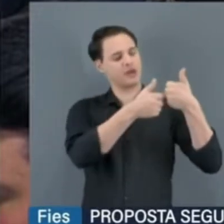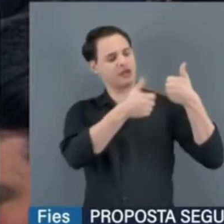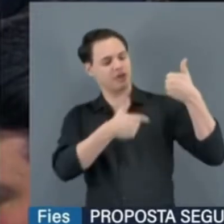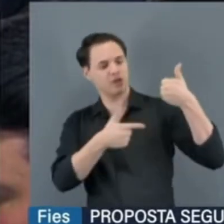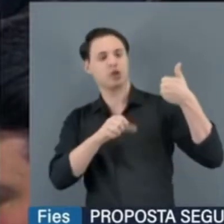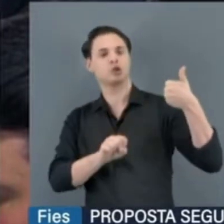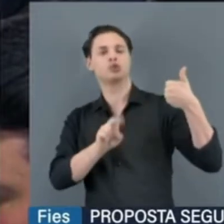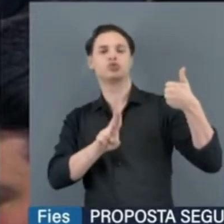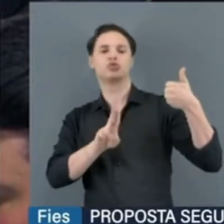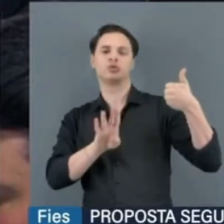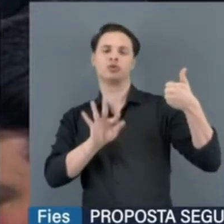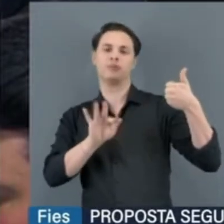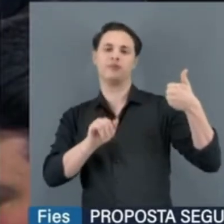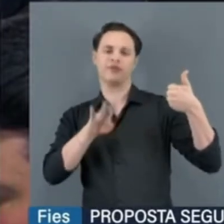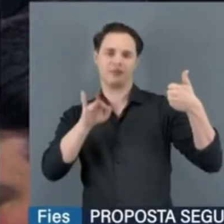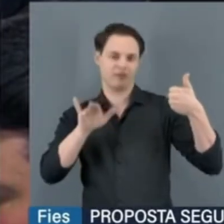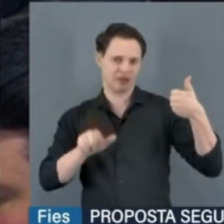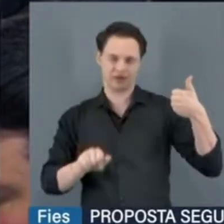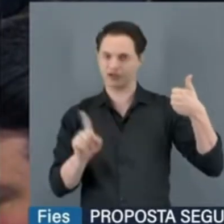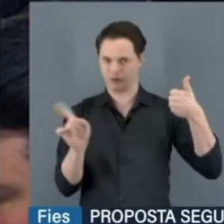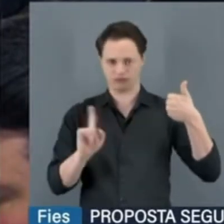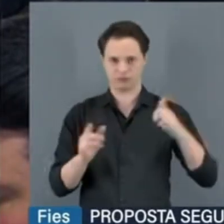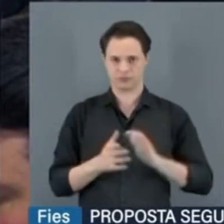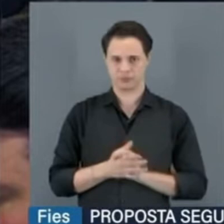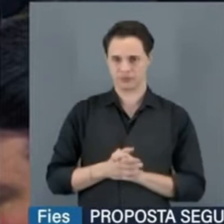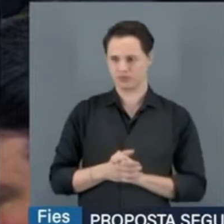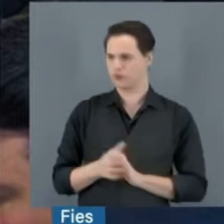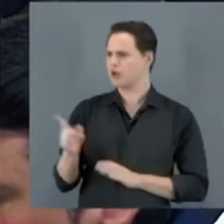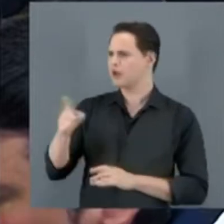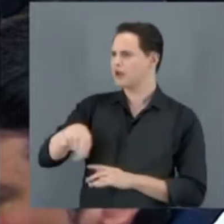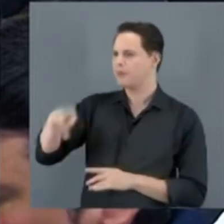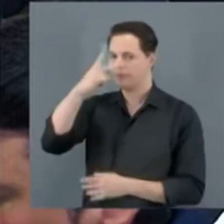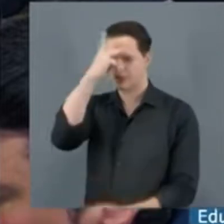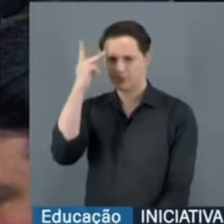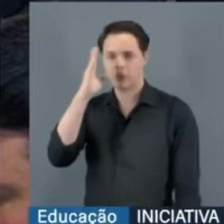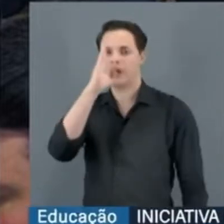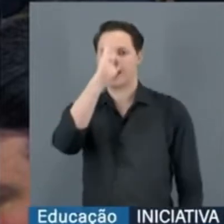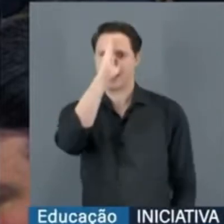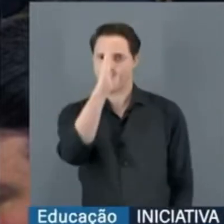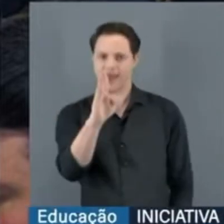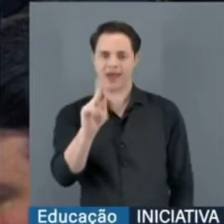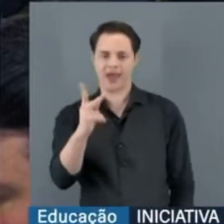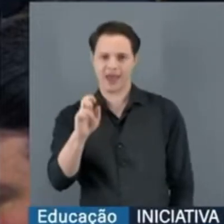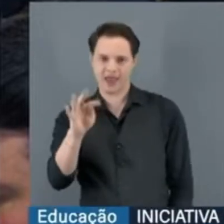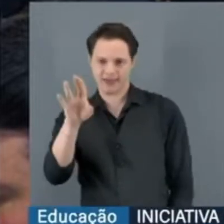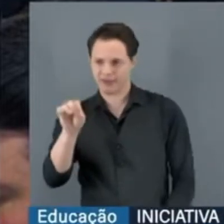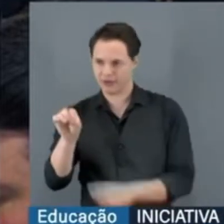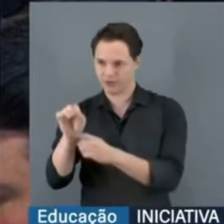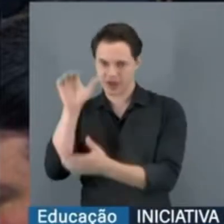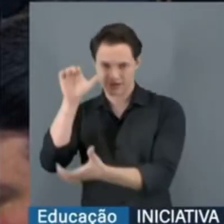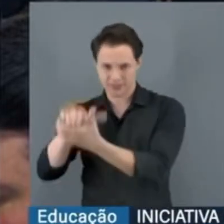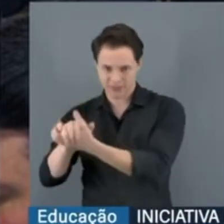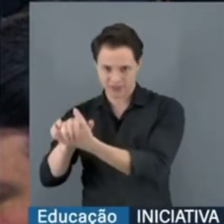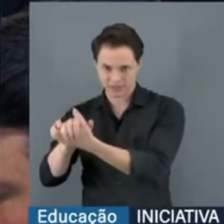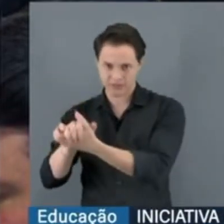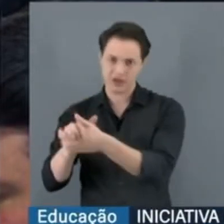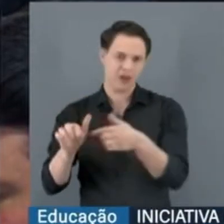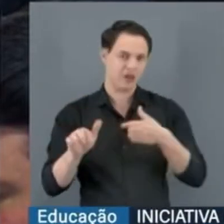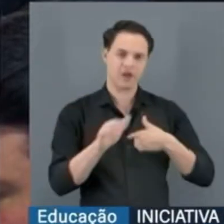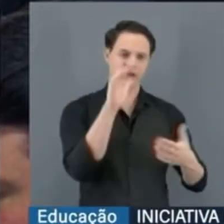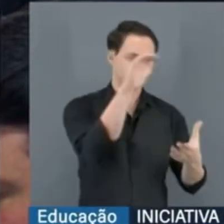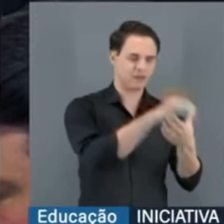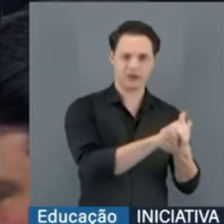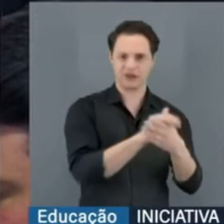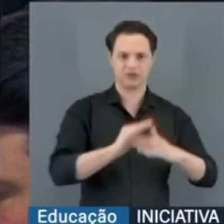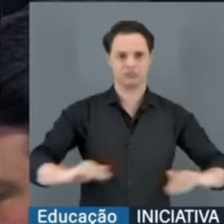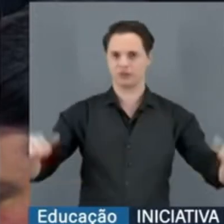Que a mesma certidão de casamento que os meus colegas aqui, senadores, têm numa relação heteronormativa, eu também tenho.